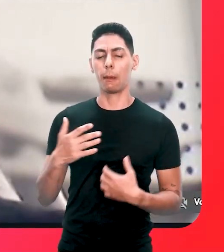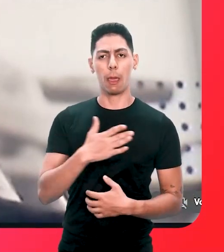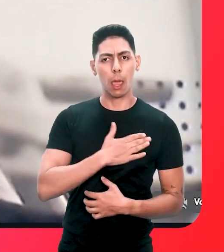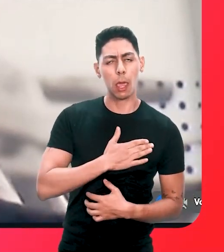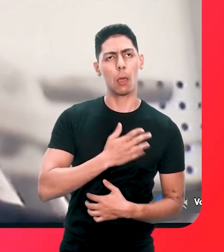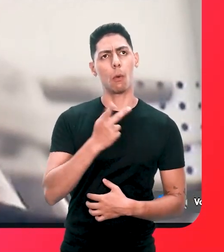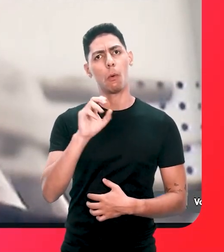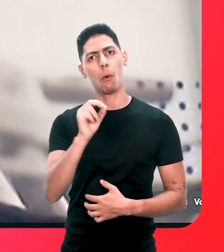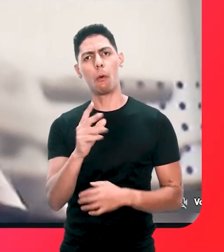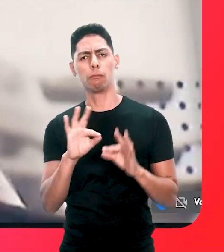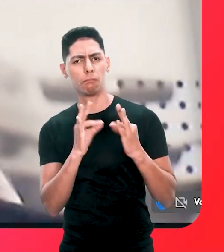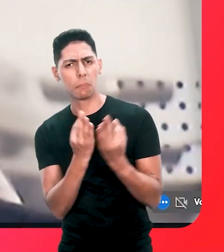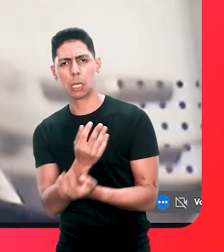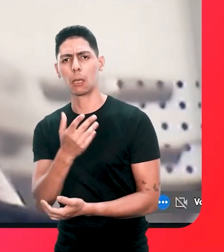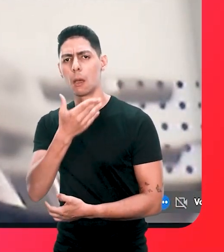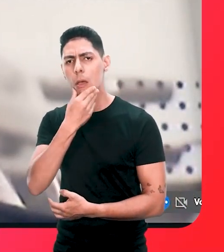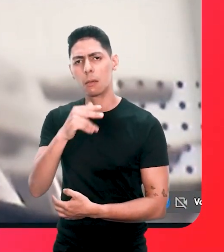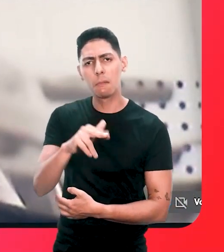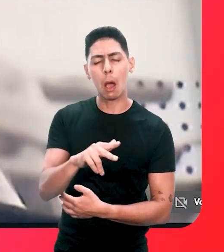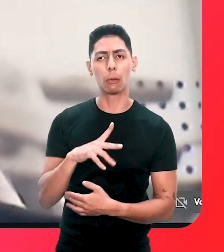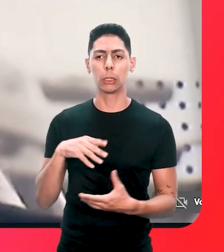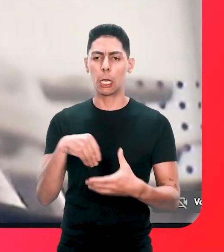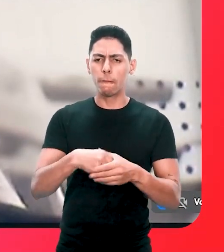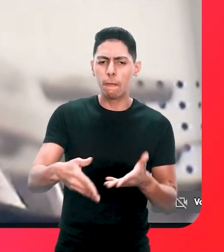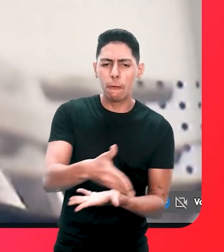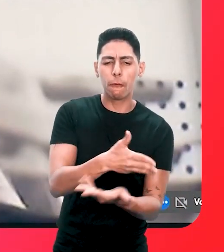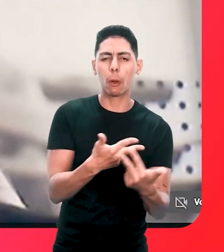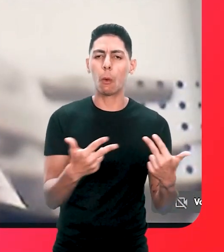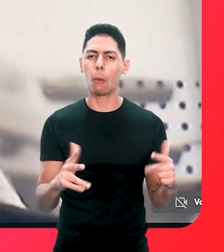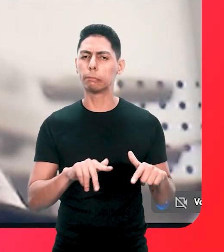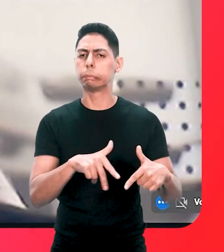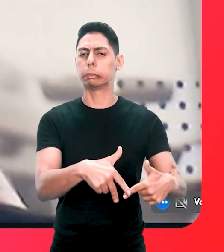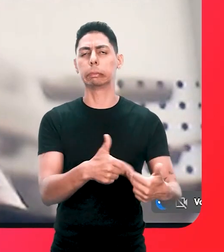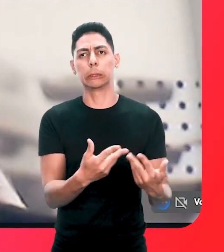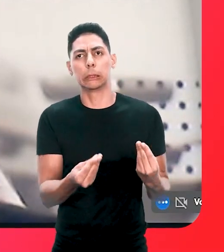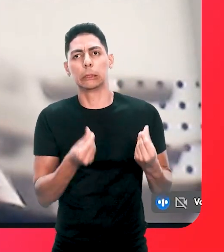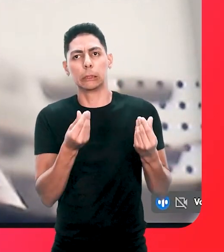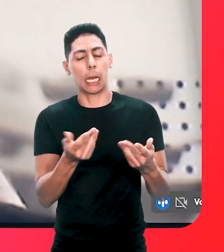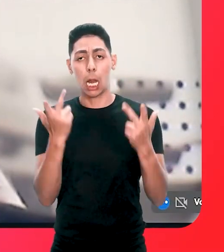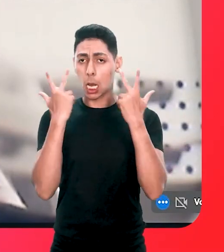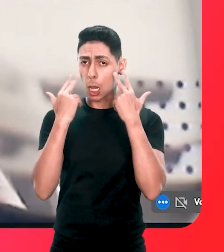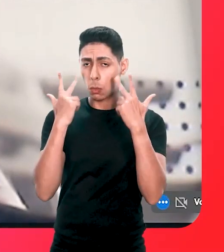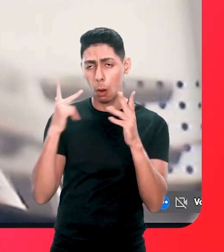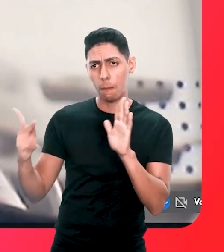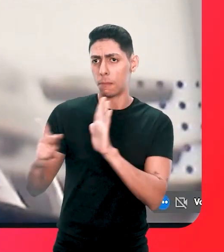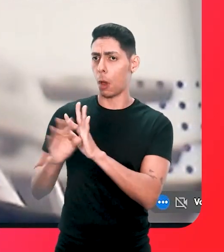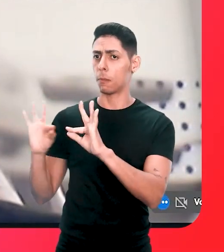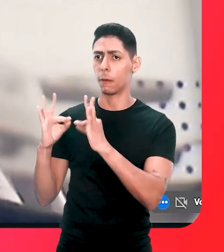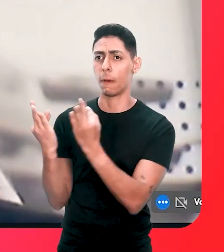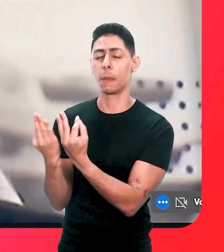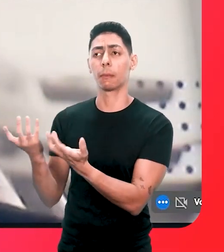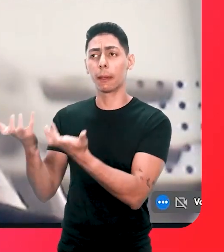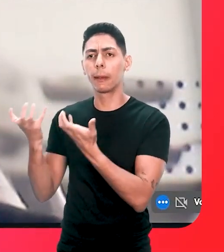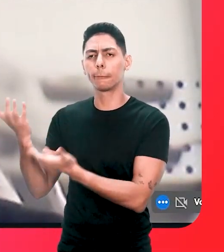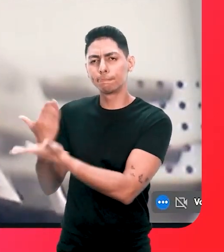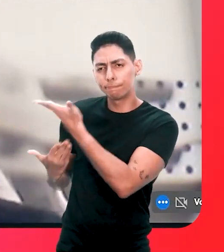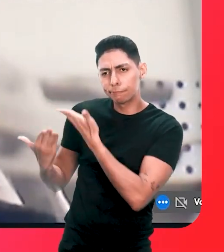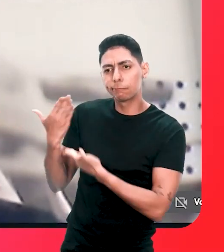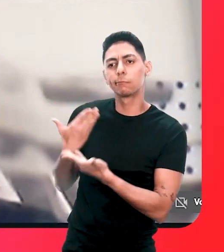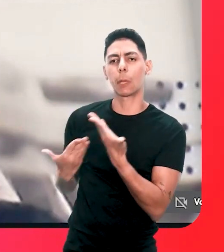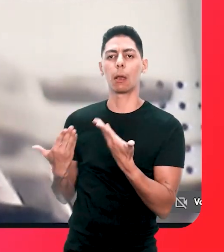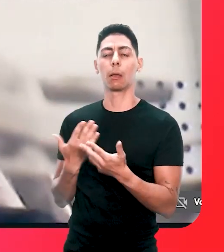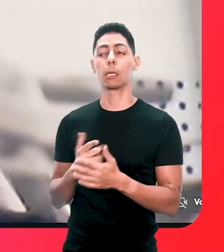irmão, né, nos envolvêssemos, né? Isso era natural com todas as famílias, né? Porque Sim. eles sabiam a